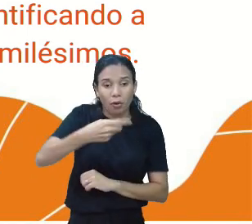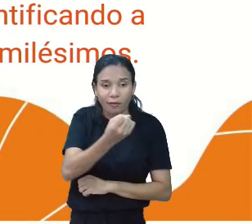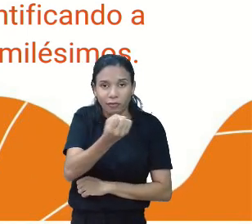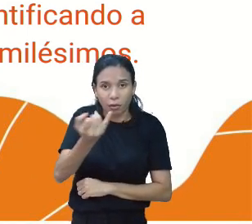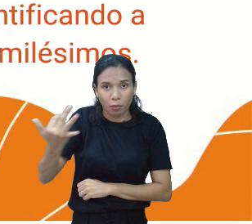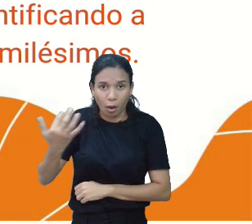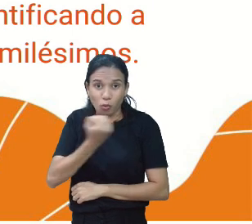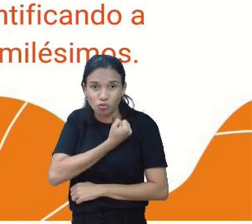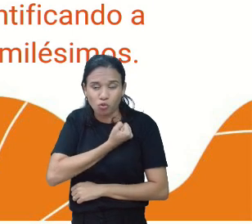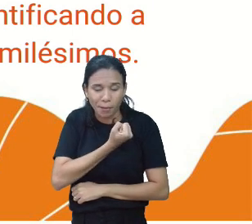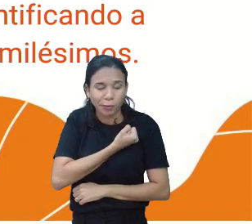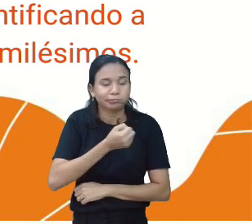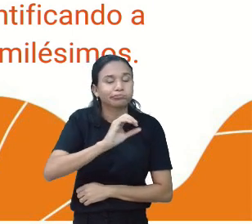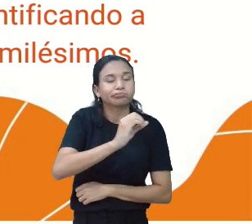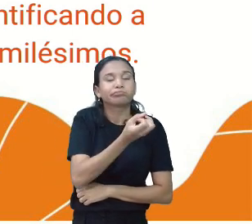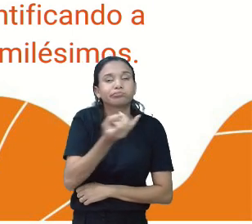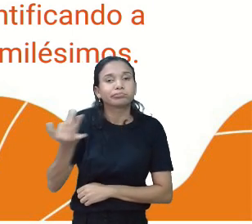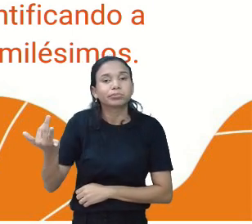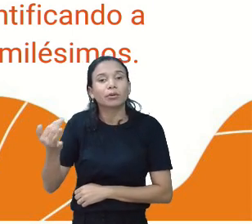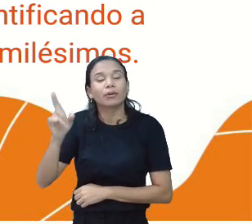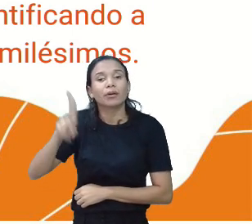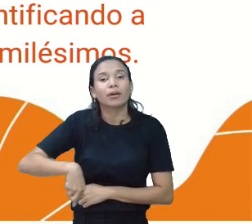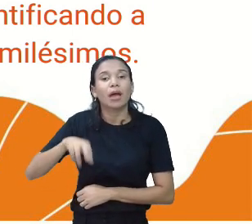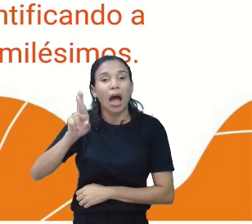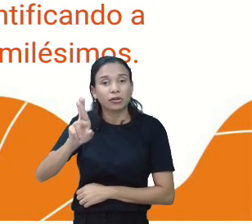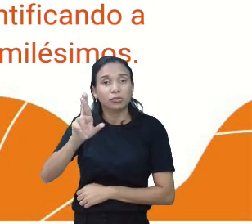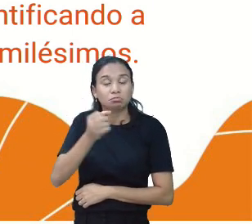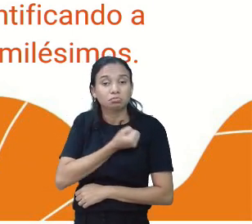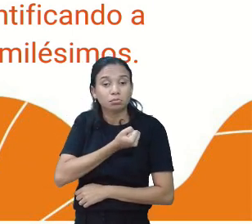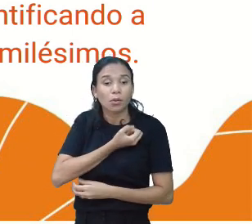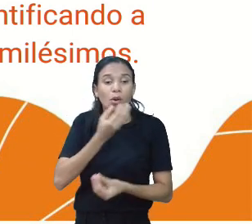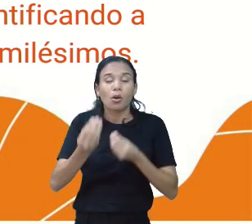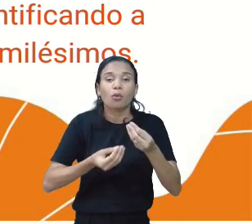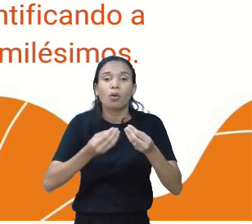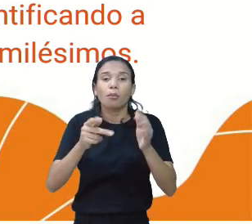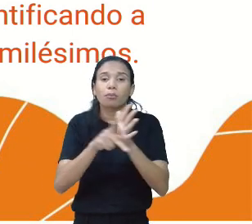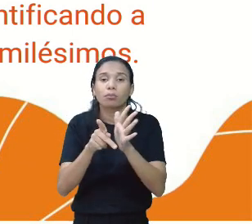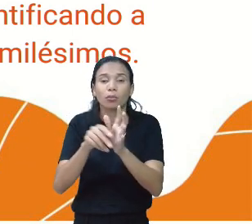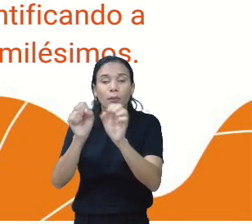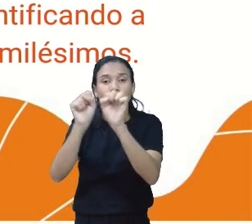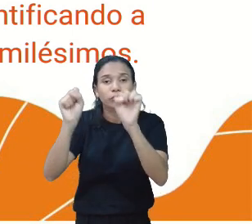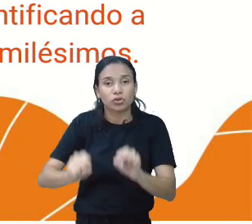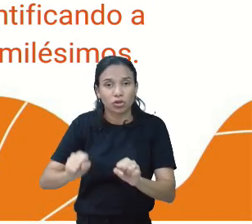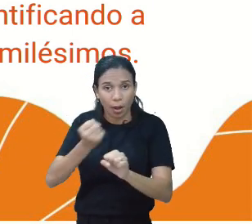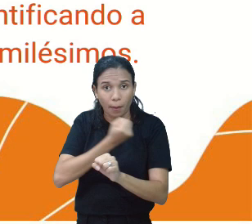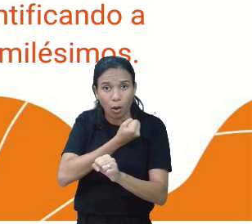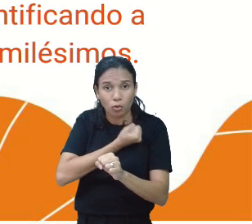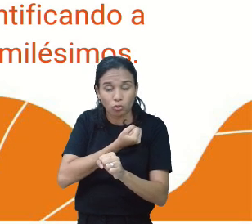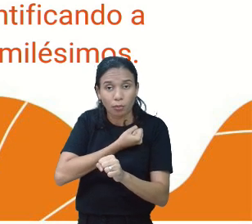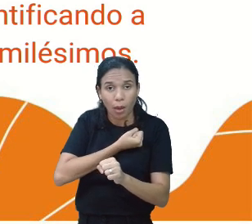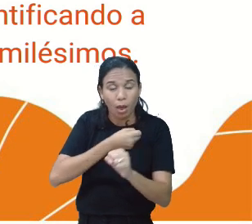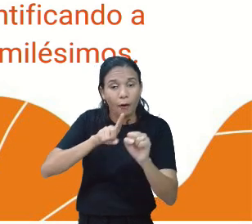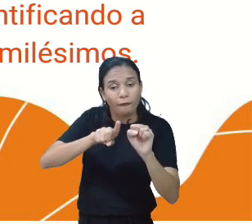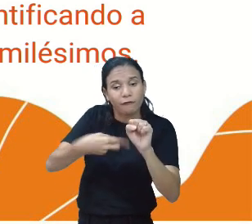dos números racionais como a extensão do sistema de numeração decimal. identificando a existência